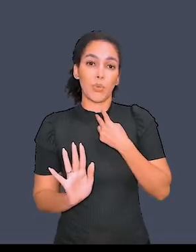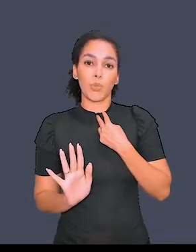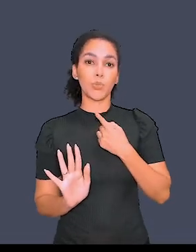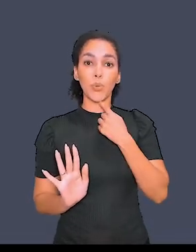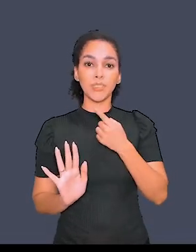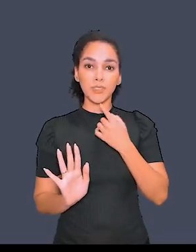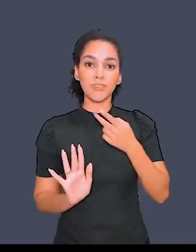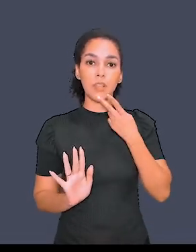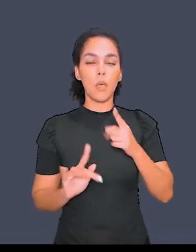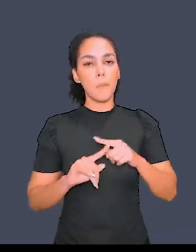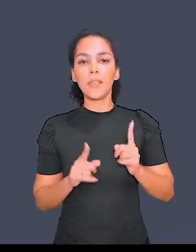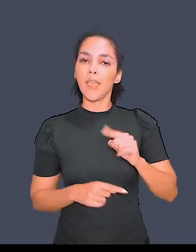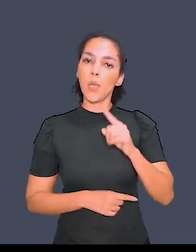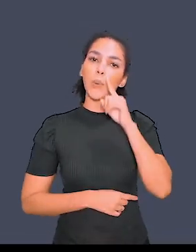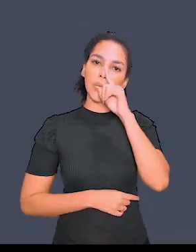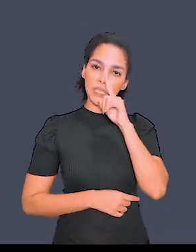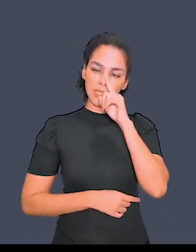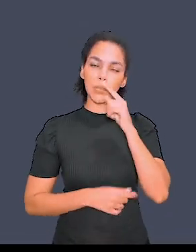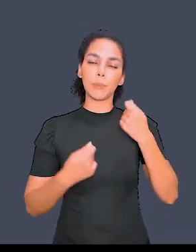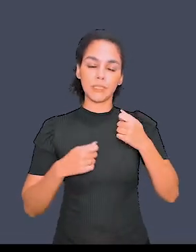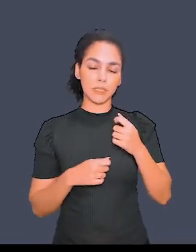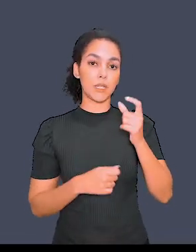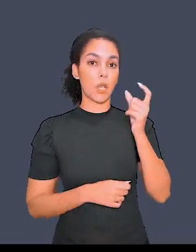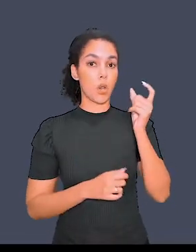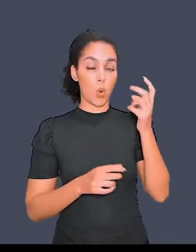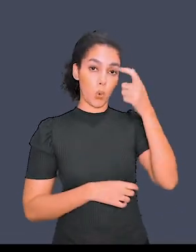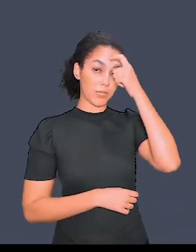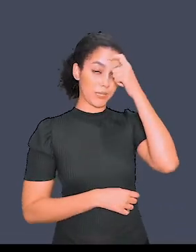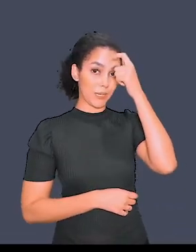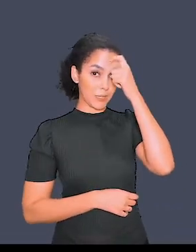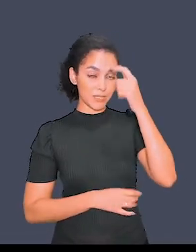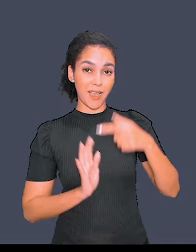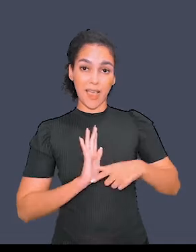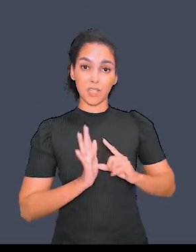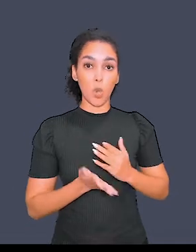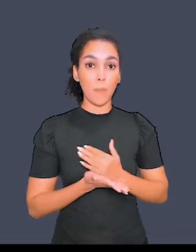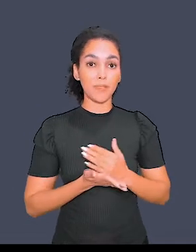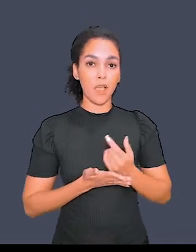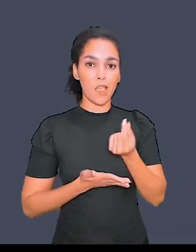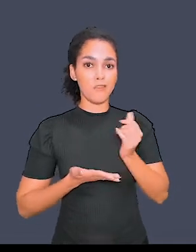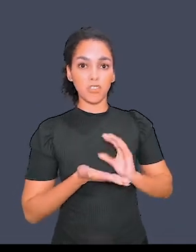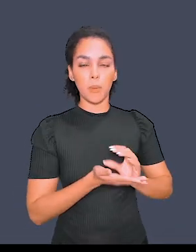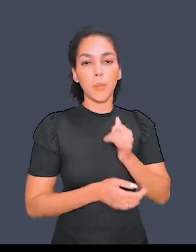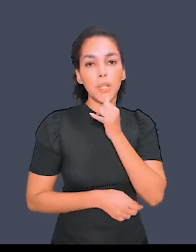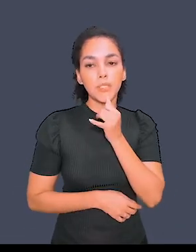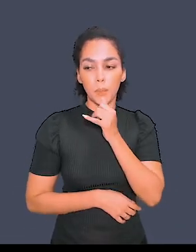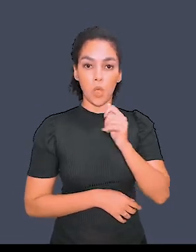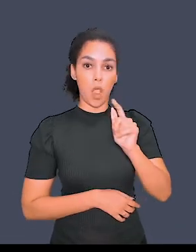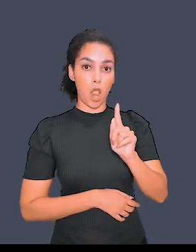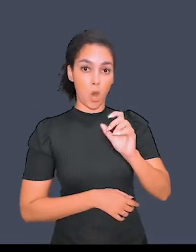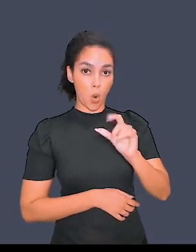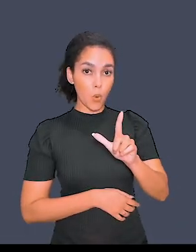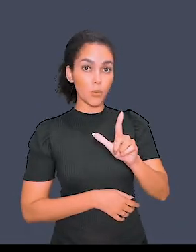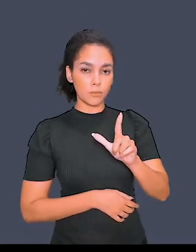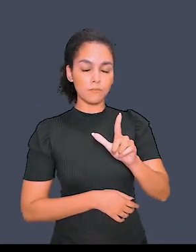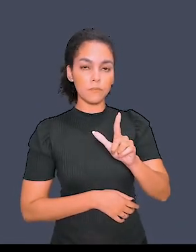um risco que a gente tem que estar consciente antes de começar a investir nas milhas aéreas. Porque, por exemplo, se a Gol, porventura, né, a companhia aérea